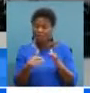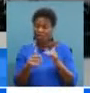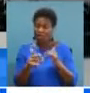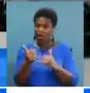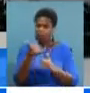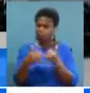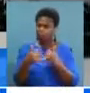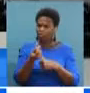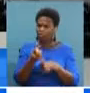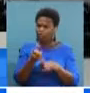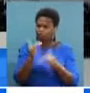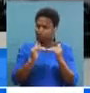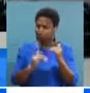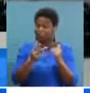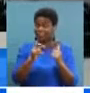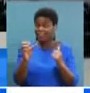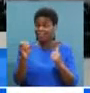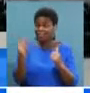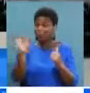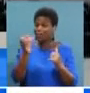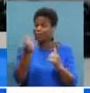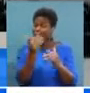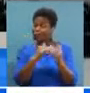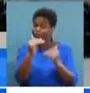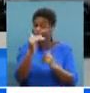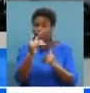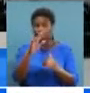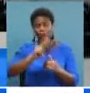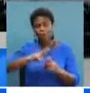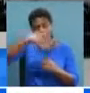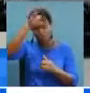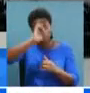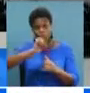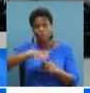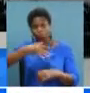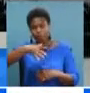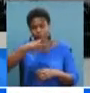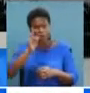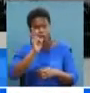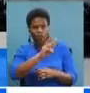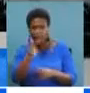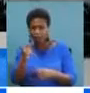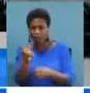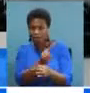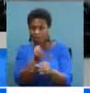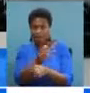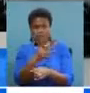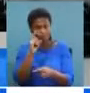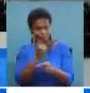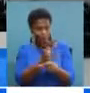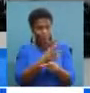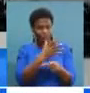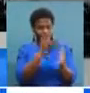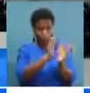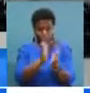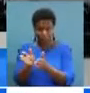derrapagem à volta dos 30%. O vice-primeiro-ministro, que presidiu hoje ao Comitê de Supervisão das Obras, afirmou que esse projeto vai